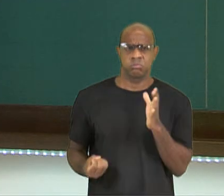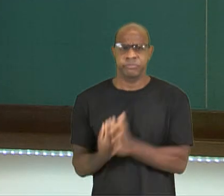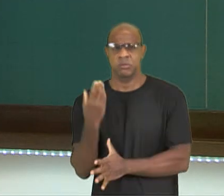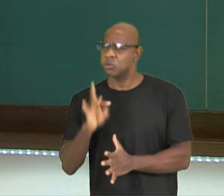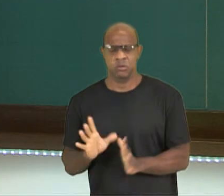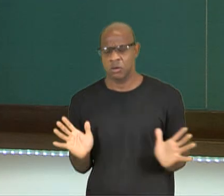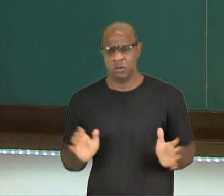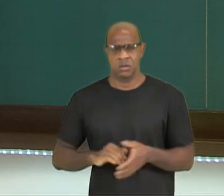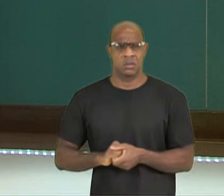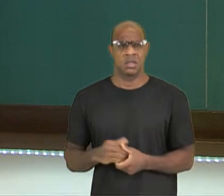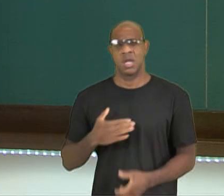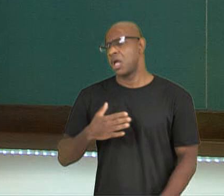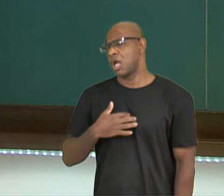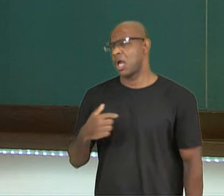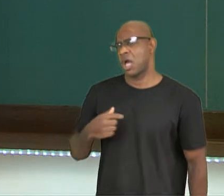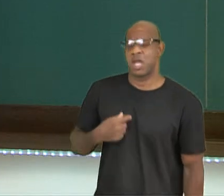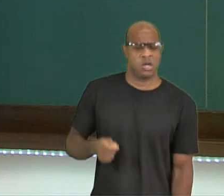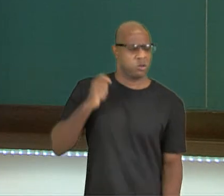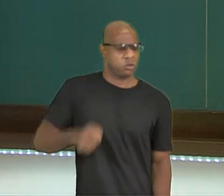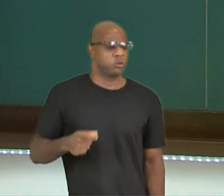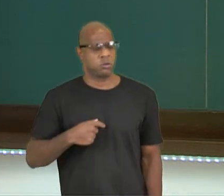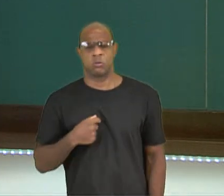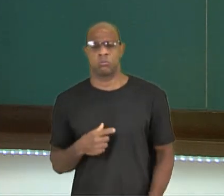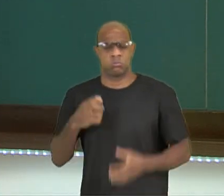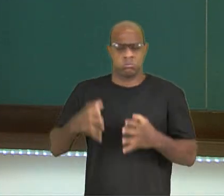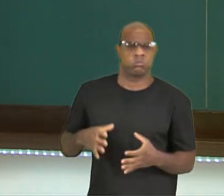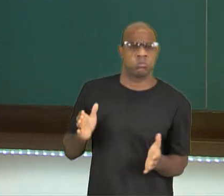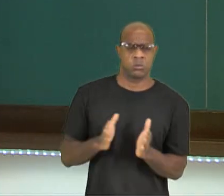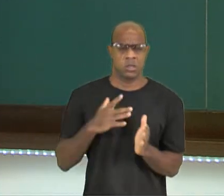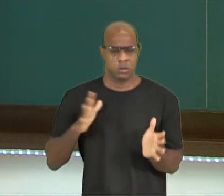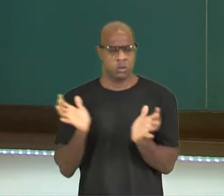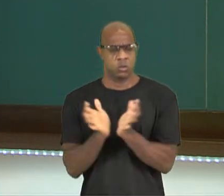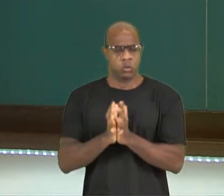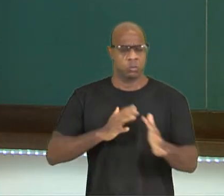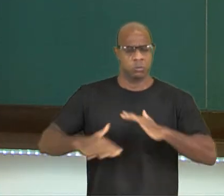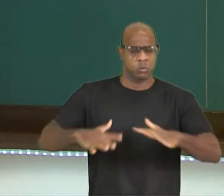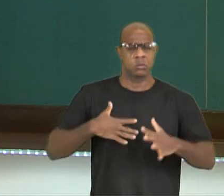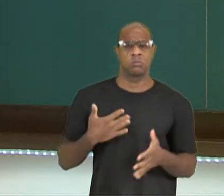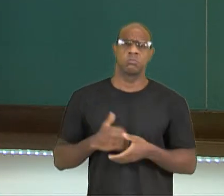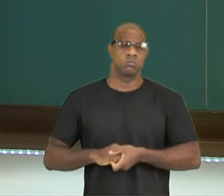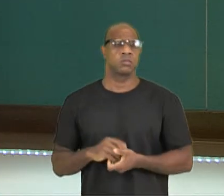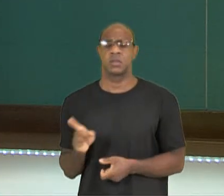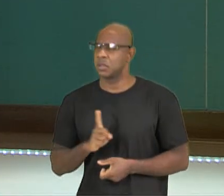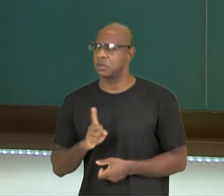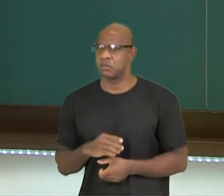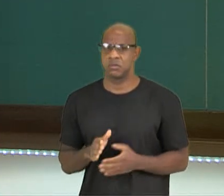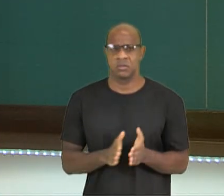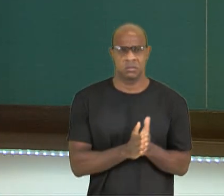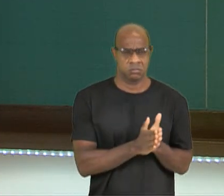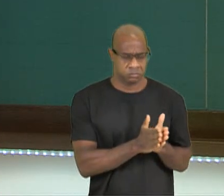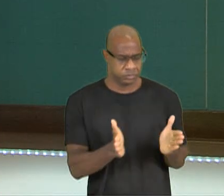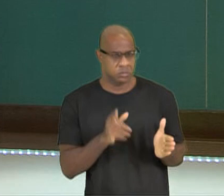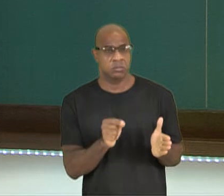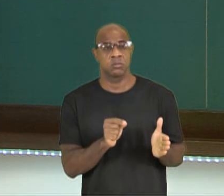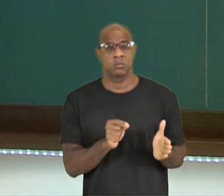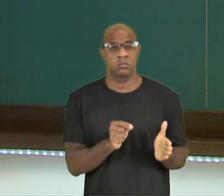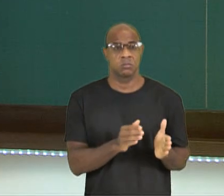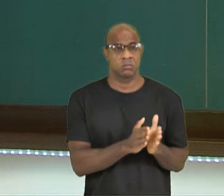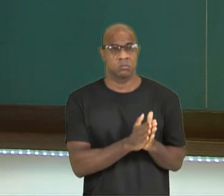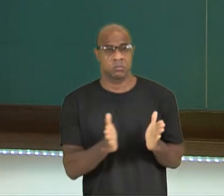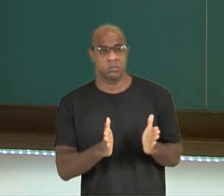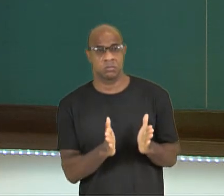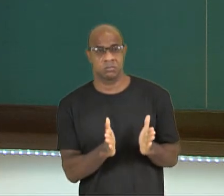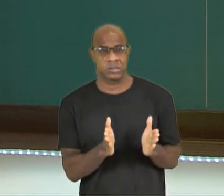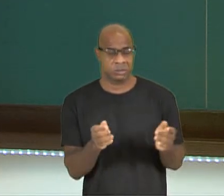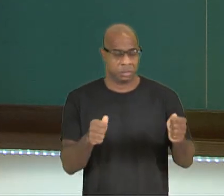porque eu sou um renascentista. Não, isso aconteceu já na decadência do período do